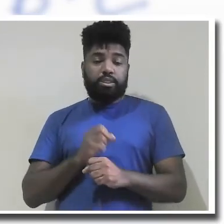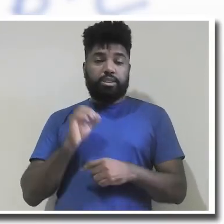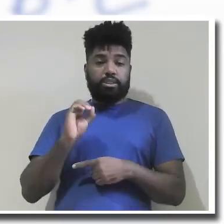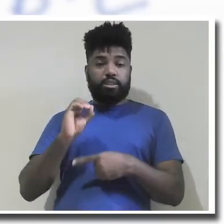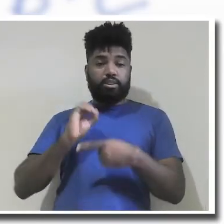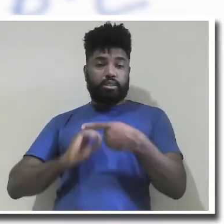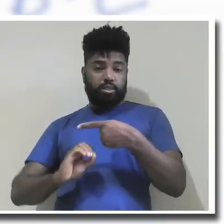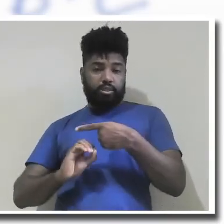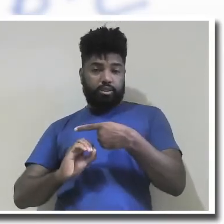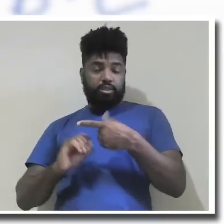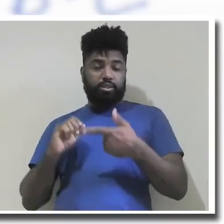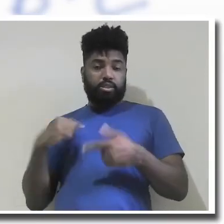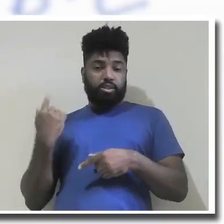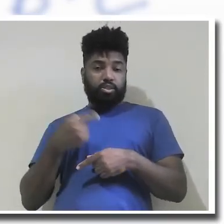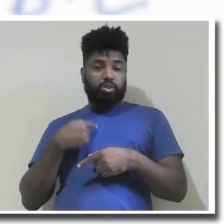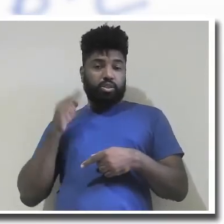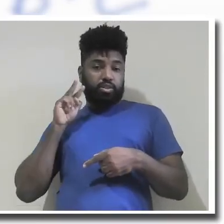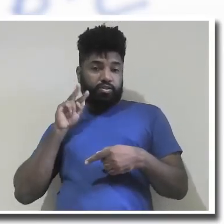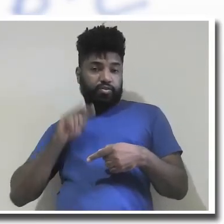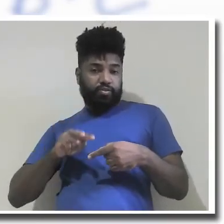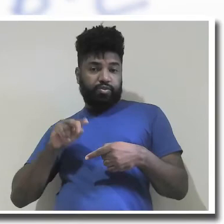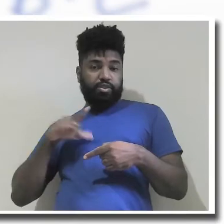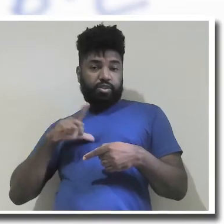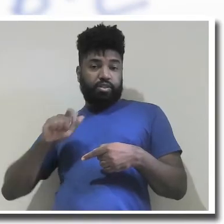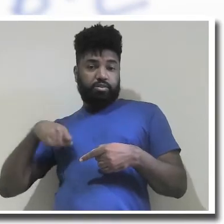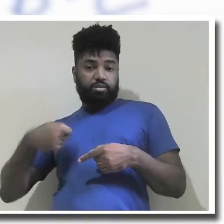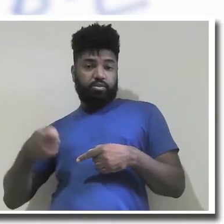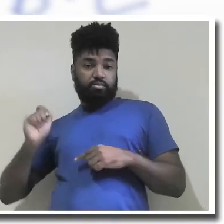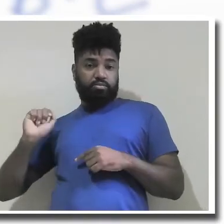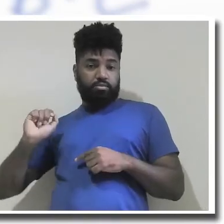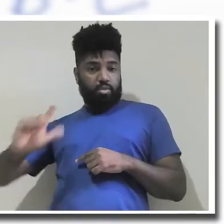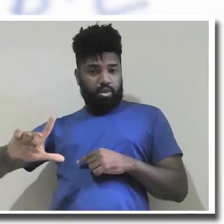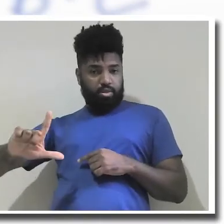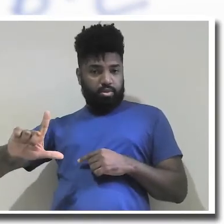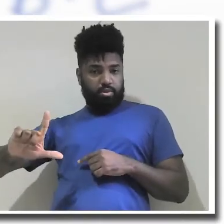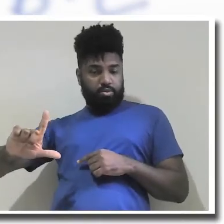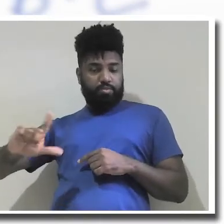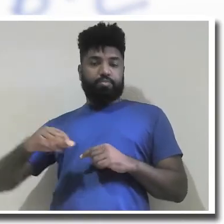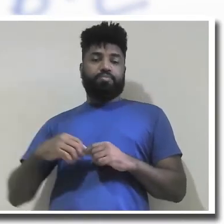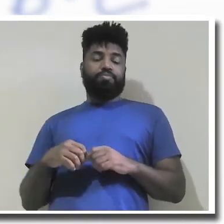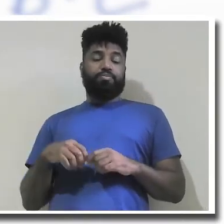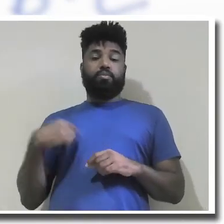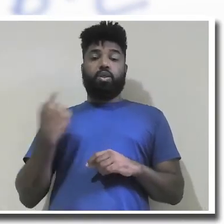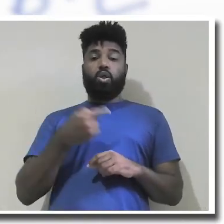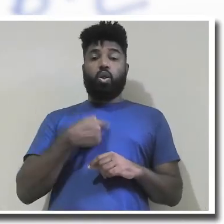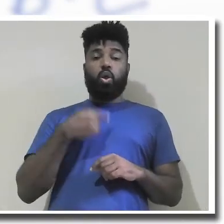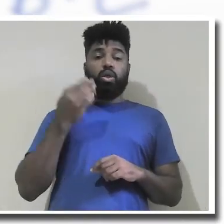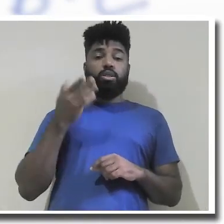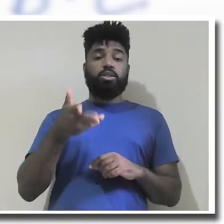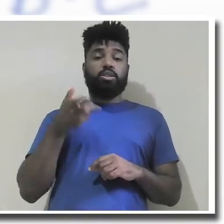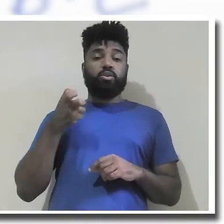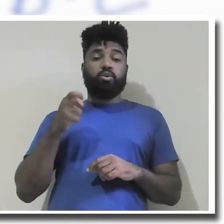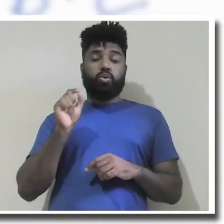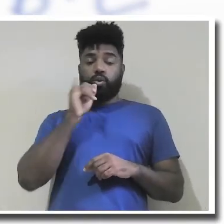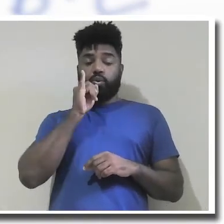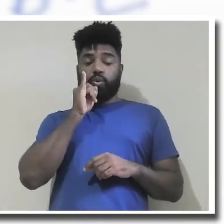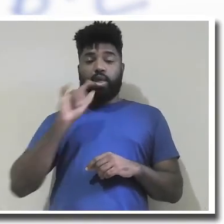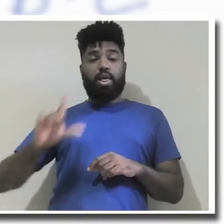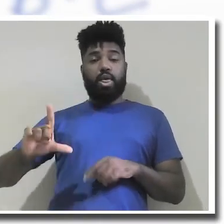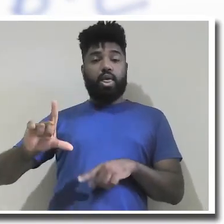zero, falaremos que isso aqui é um L. Então, devemos obter o valor de